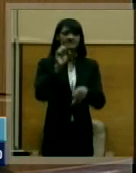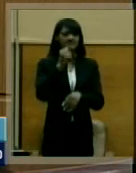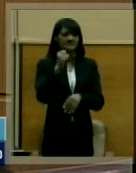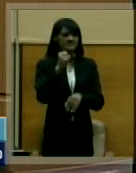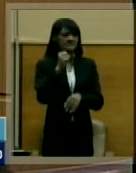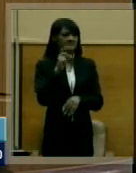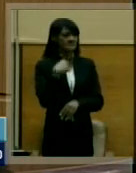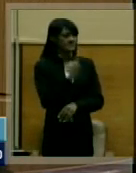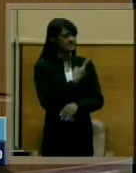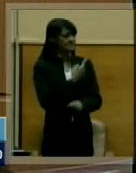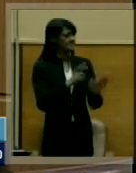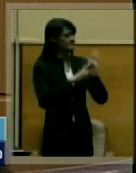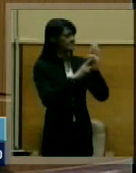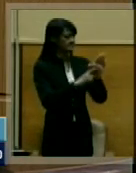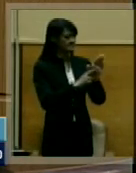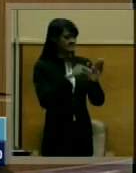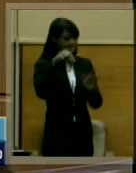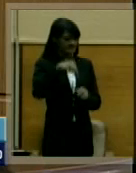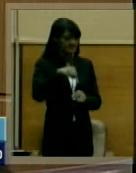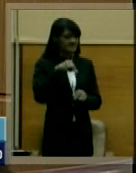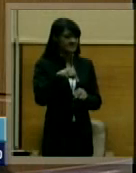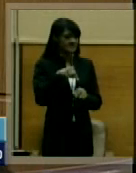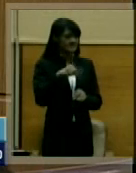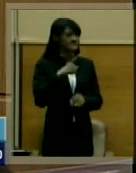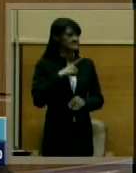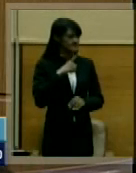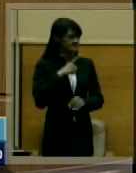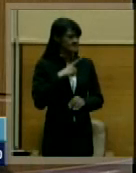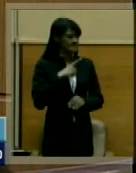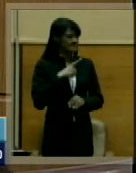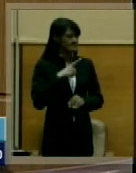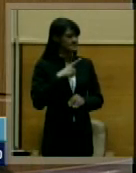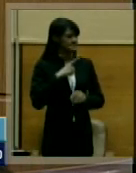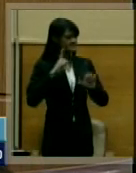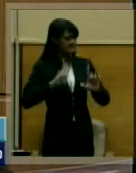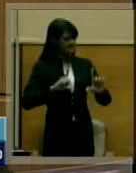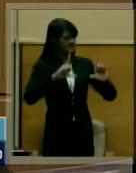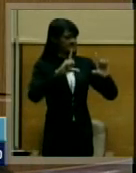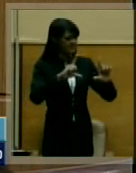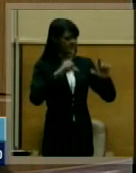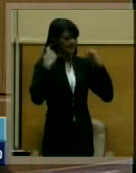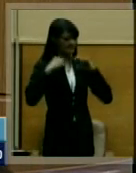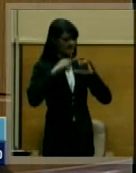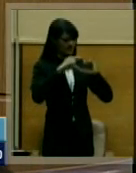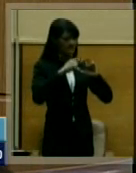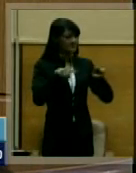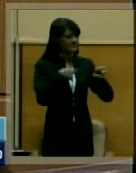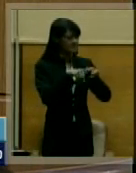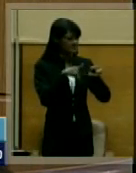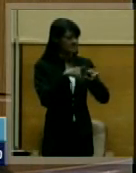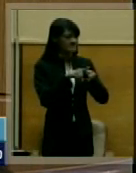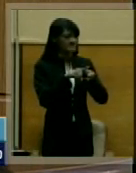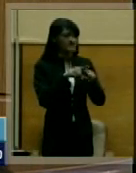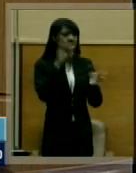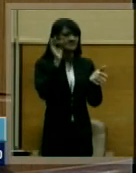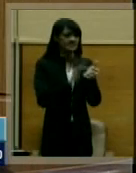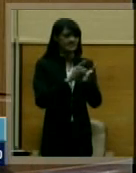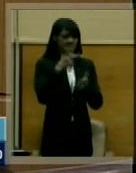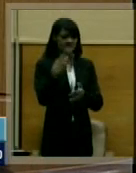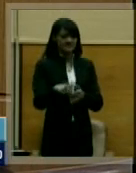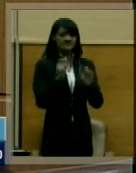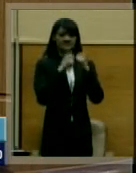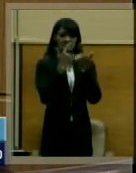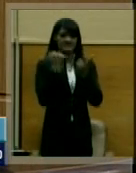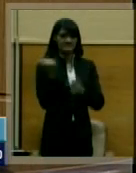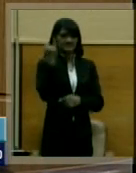representamos. Embora essa cerimônia preveja a entrega de títulos e medalhas, o que realmente importa a esta casa não